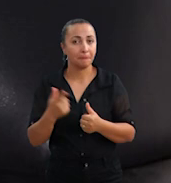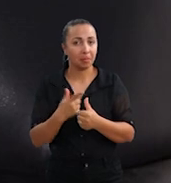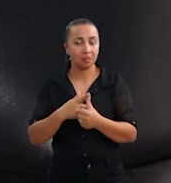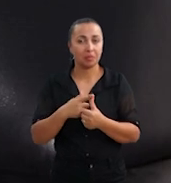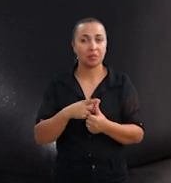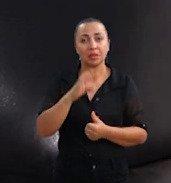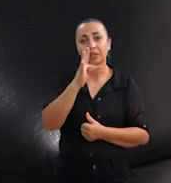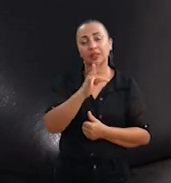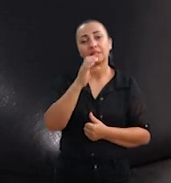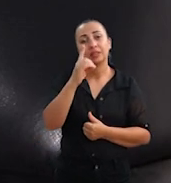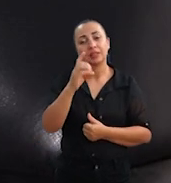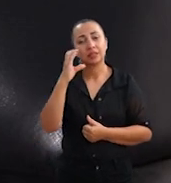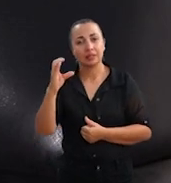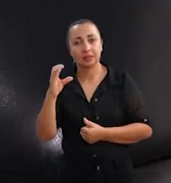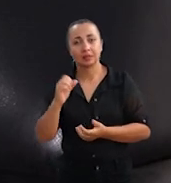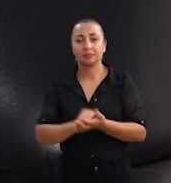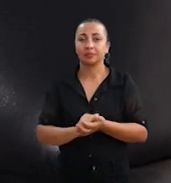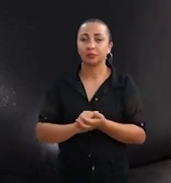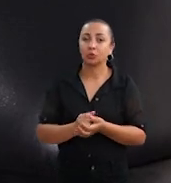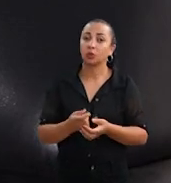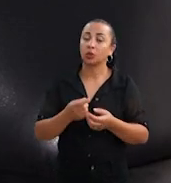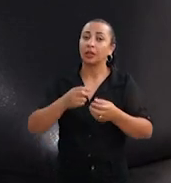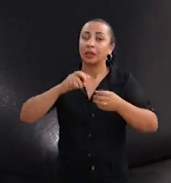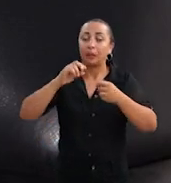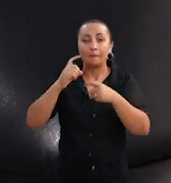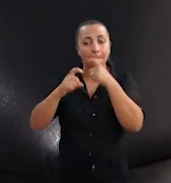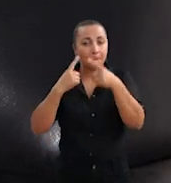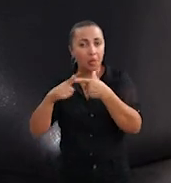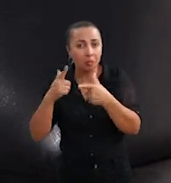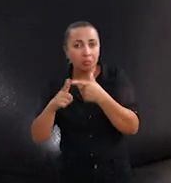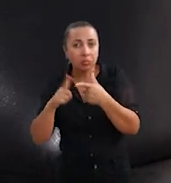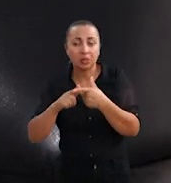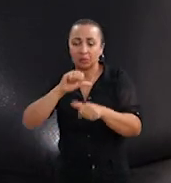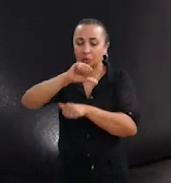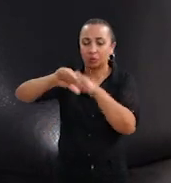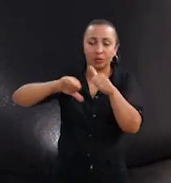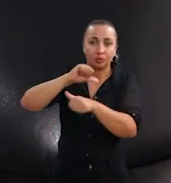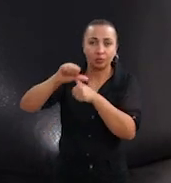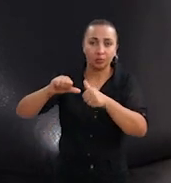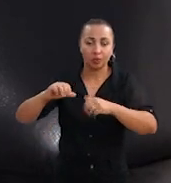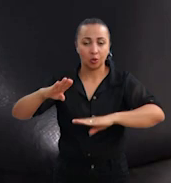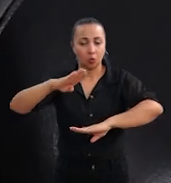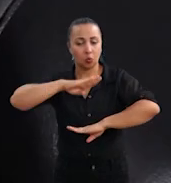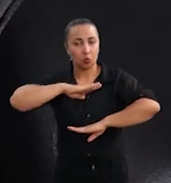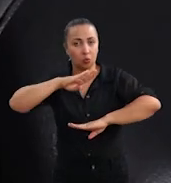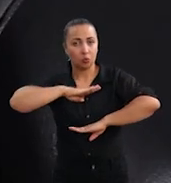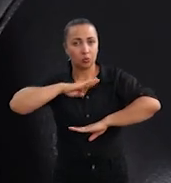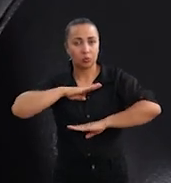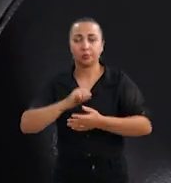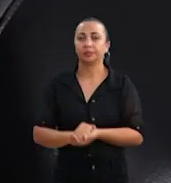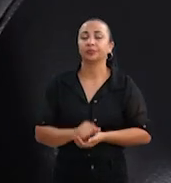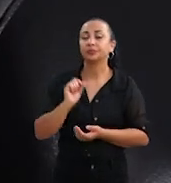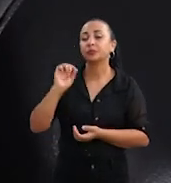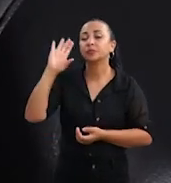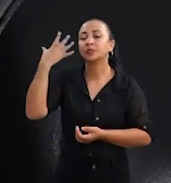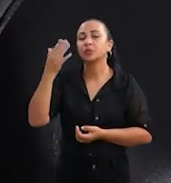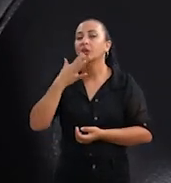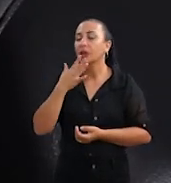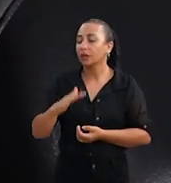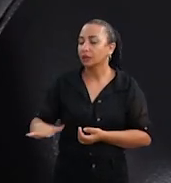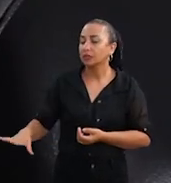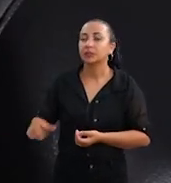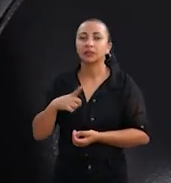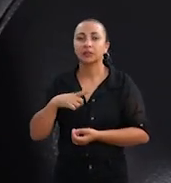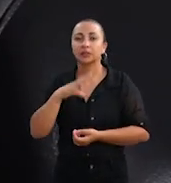TDC. O transtorno do desenvolvimento e do comportamento, né? O que acontece com a criança